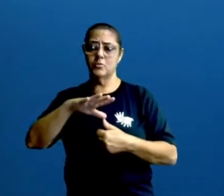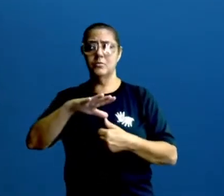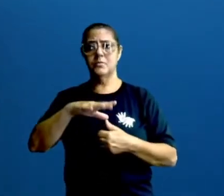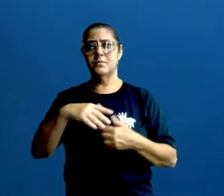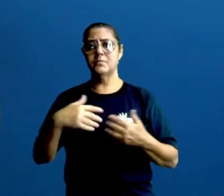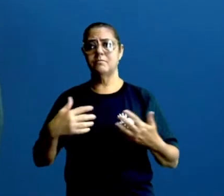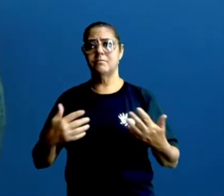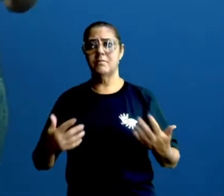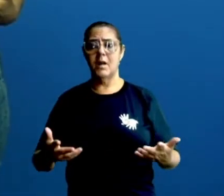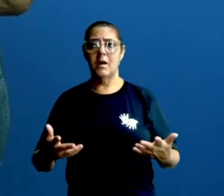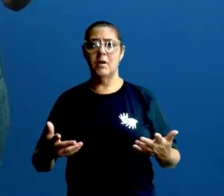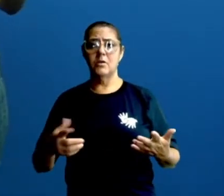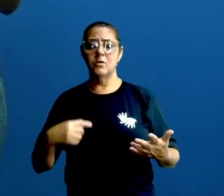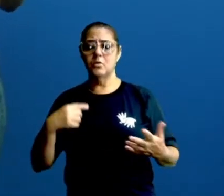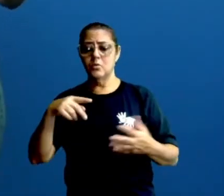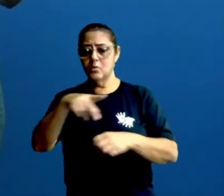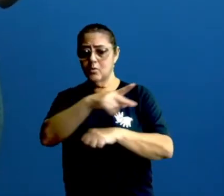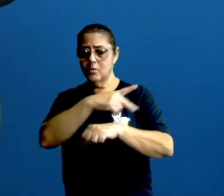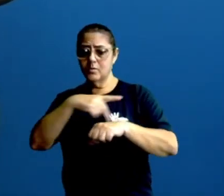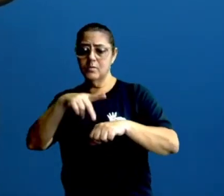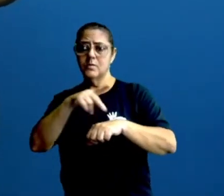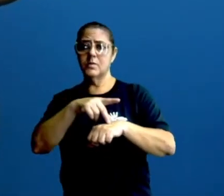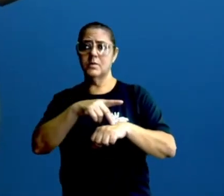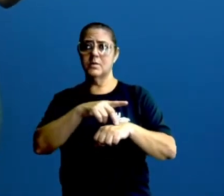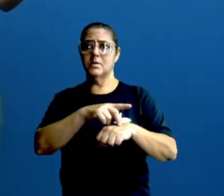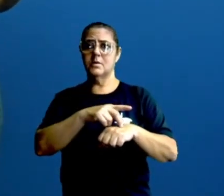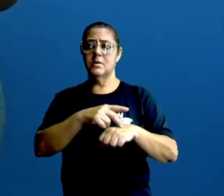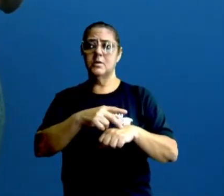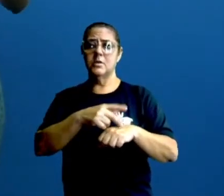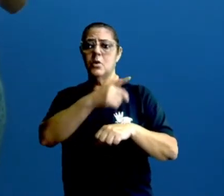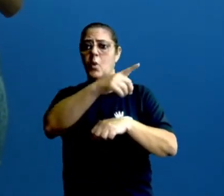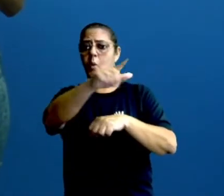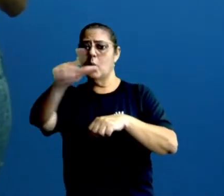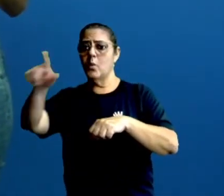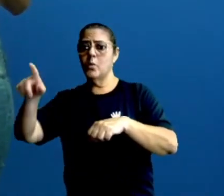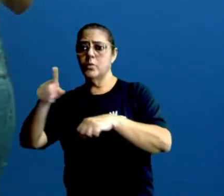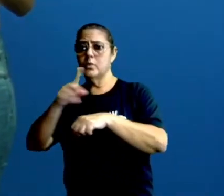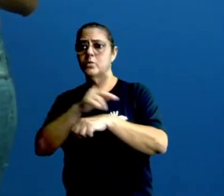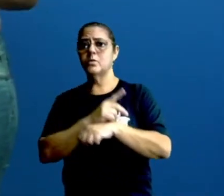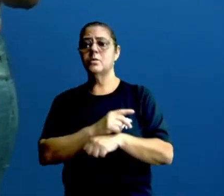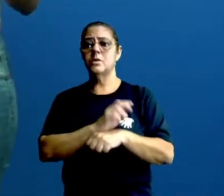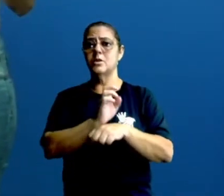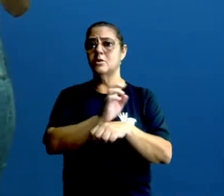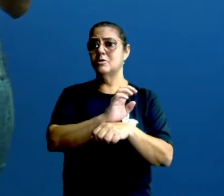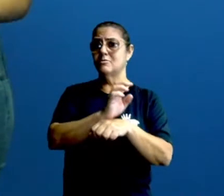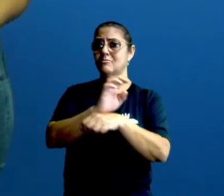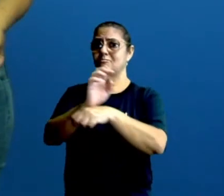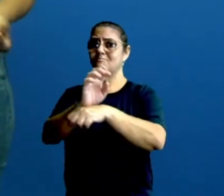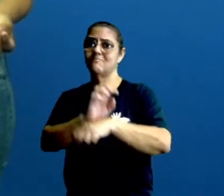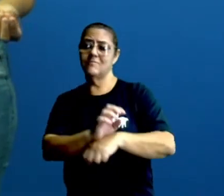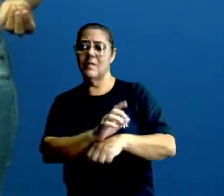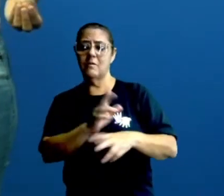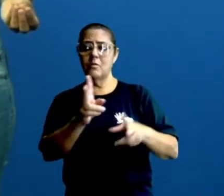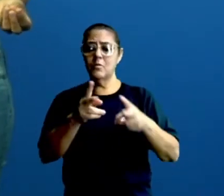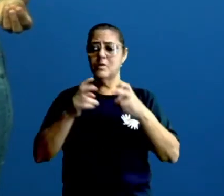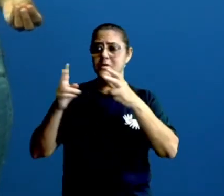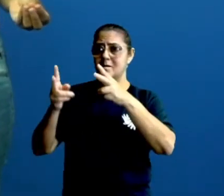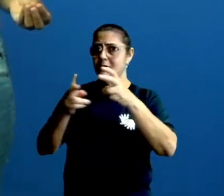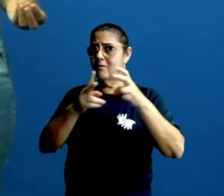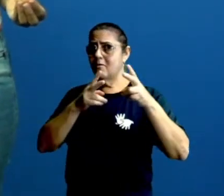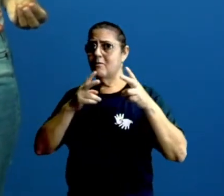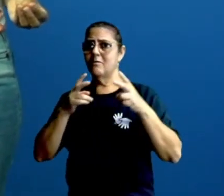a história do nosso país em outros estados. Por quê? Porque a gente vai observar que o